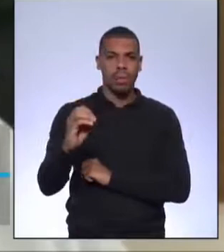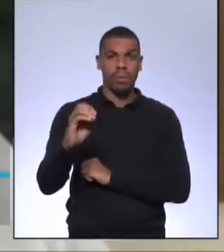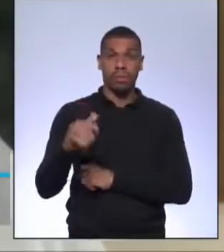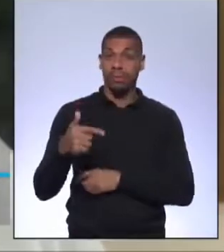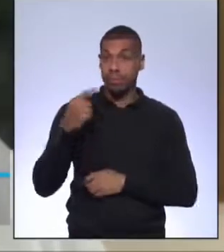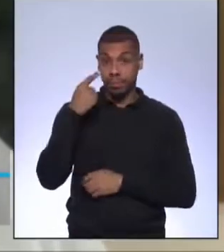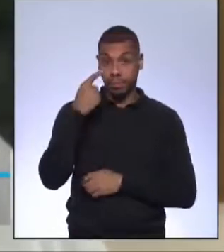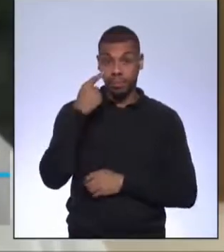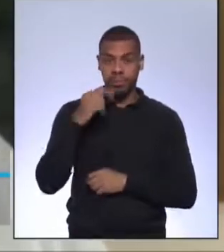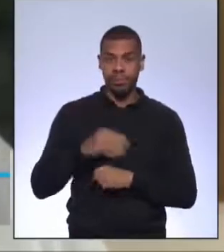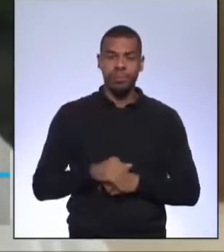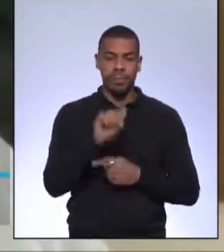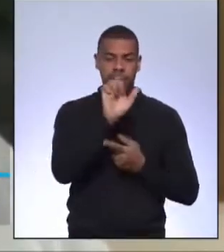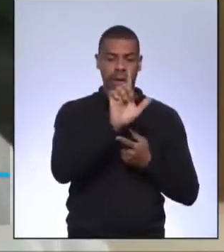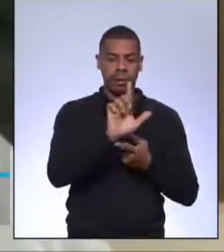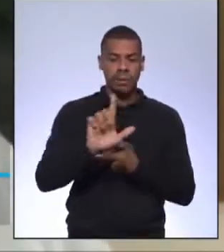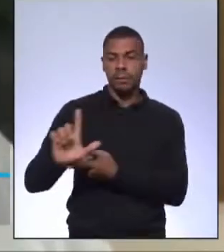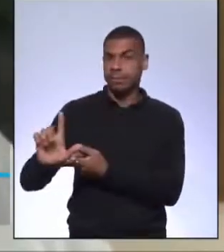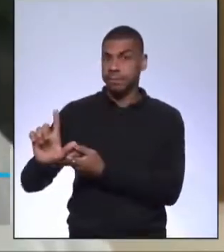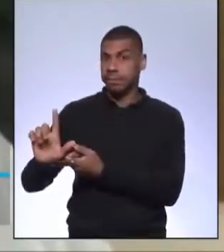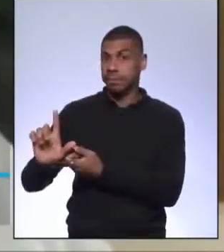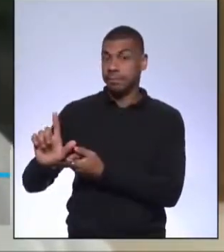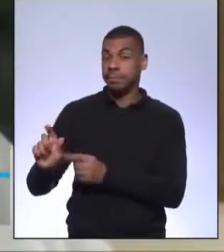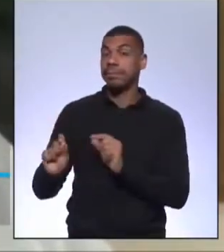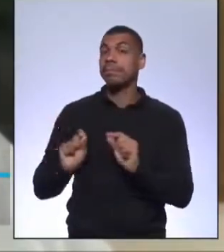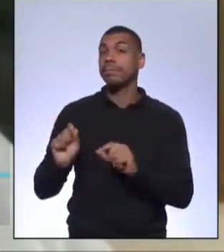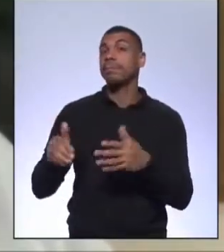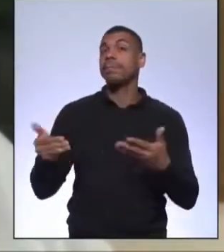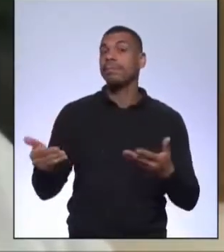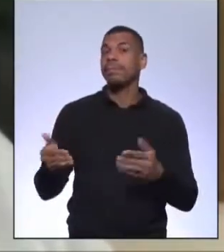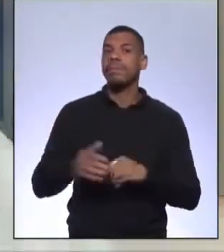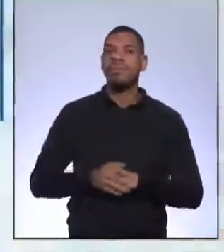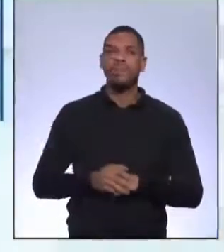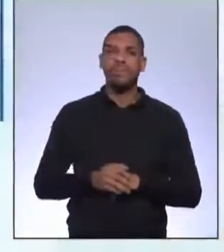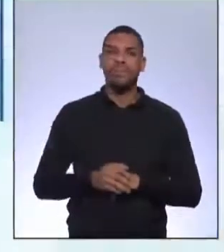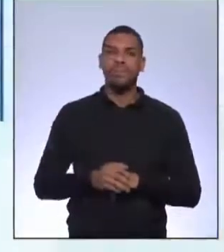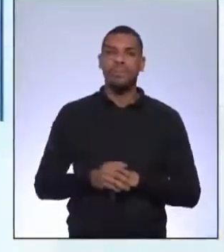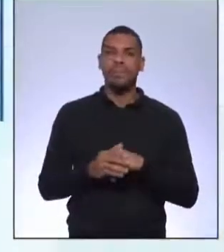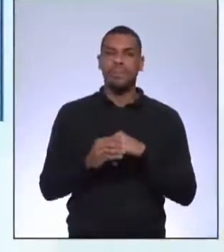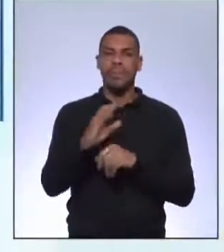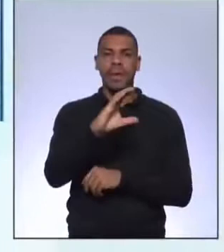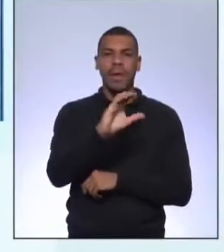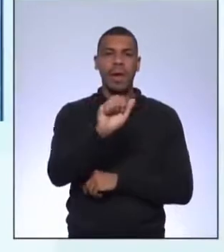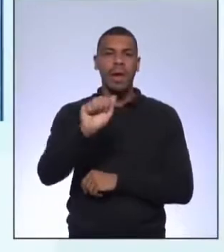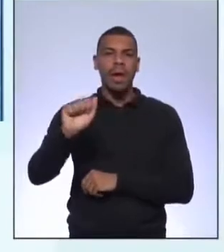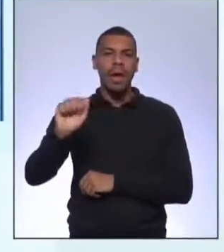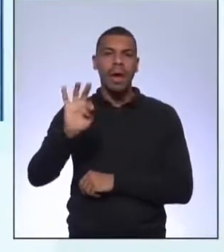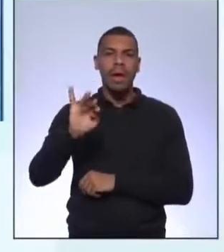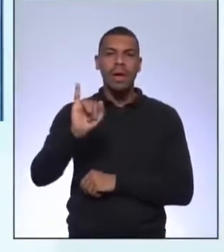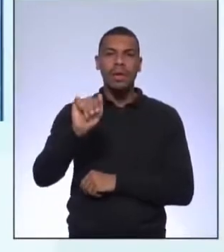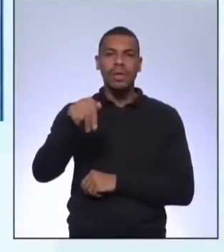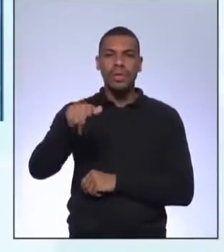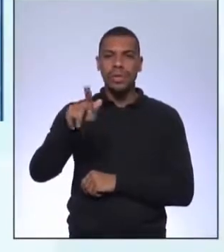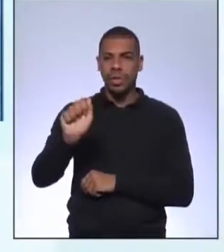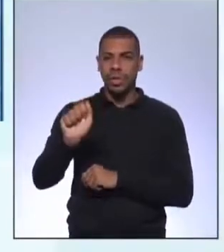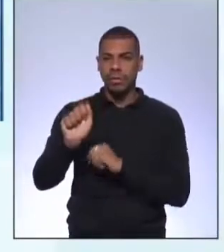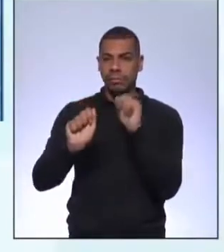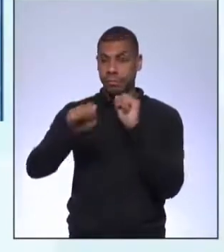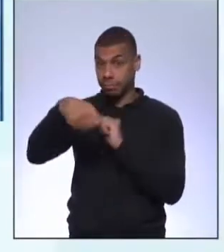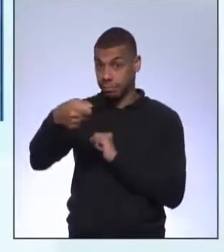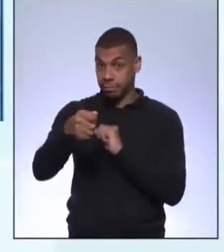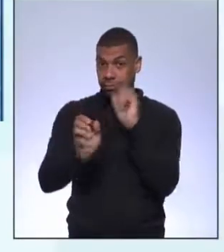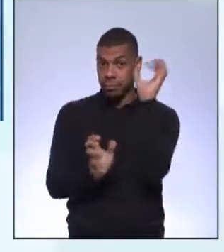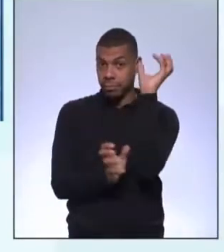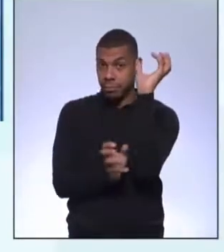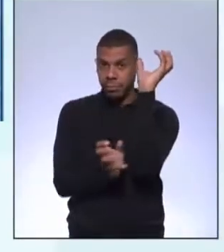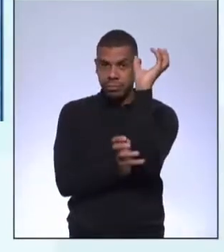ver mais ao leste. A gente vai ver o quê? A Caatinga, tá bom? Mas não tem só a Caatinga, tá? Vai ter